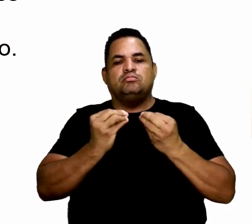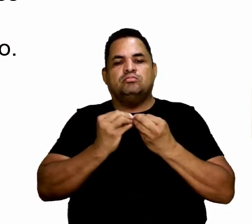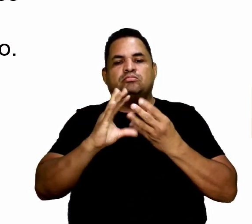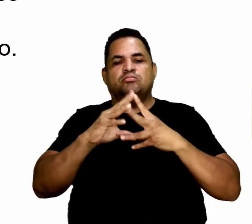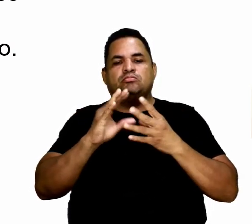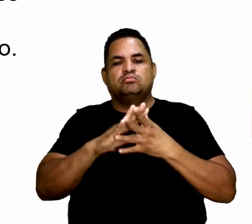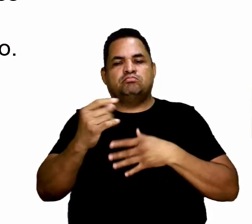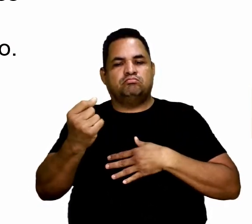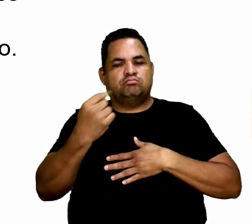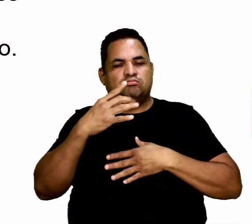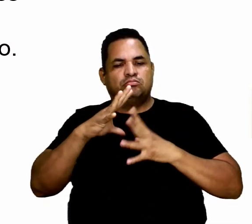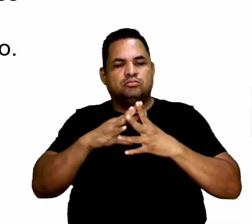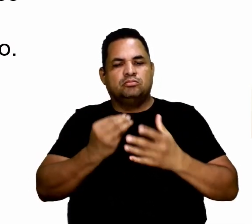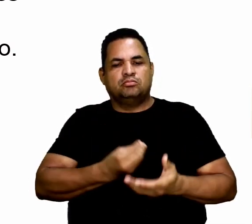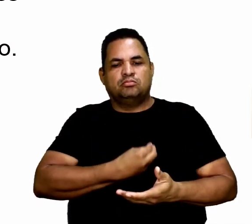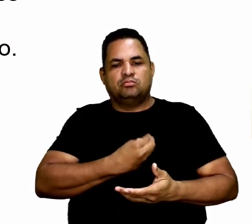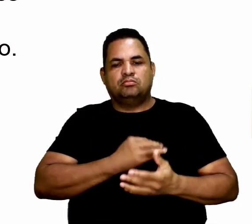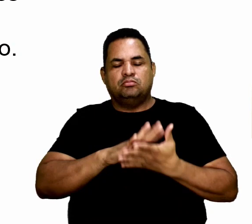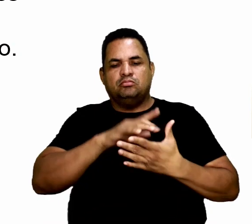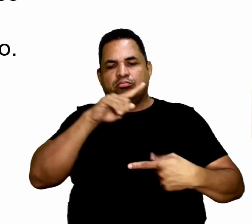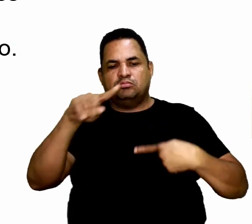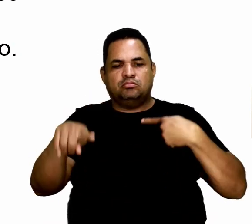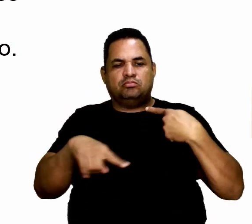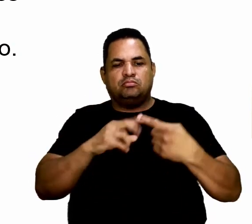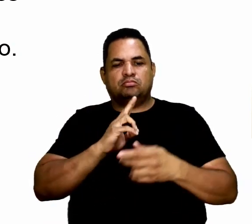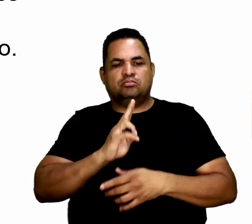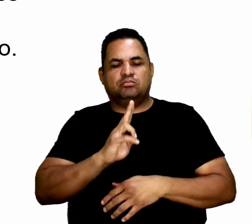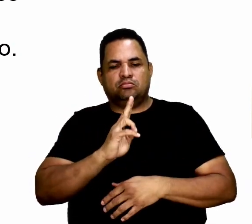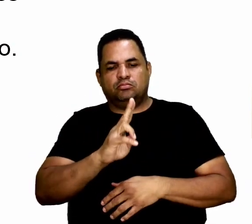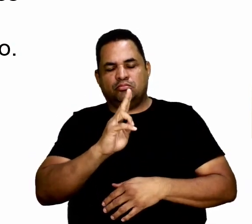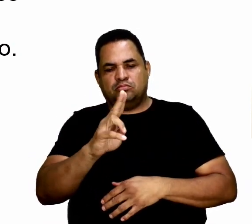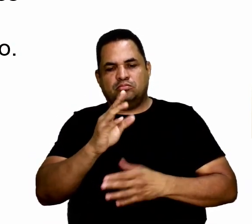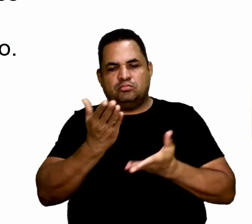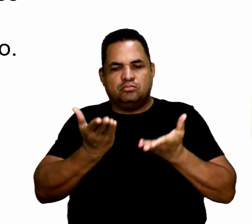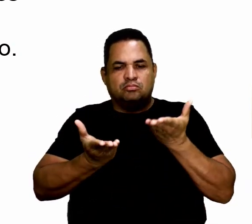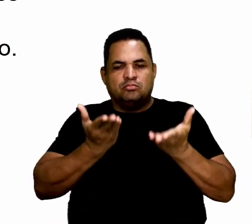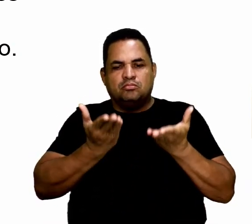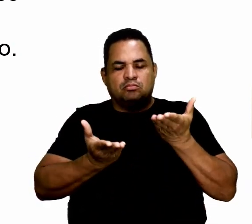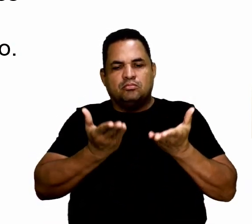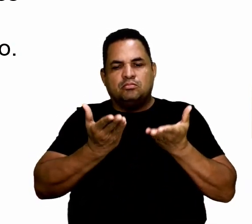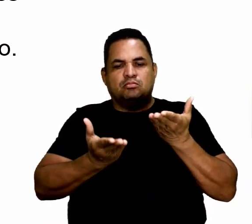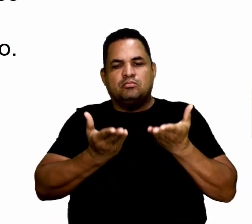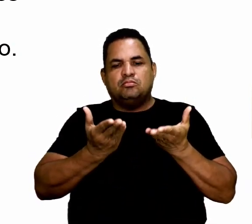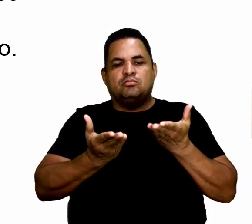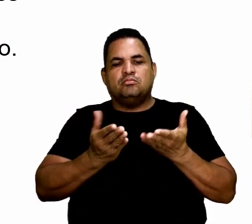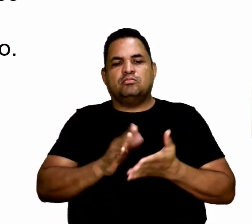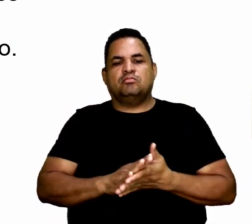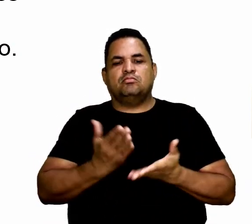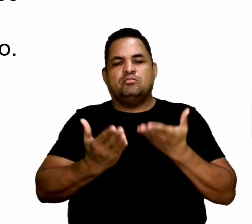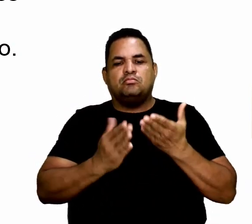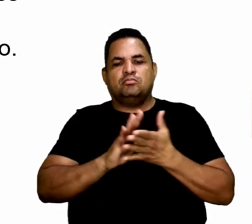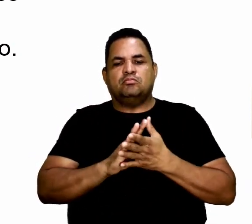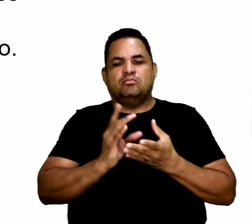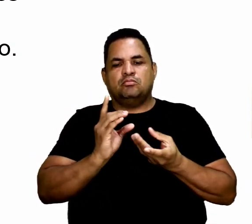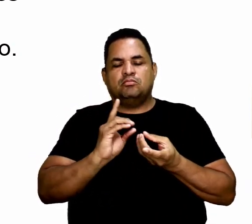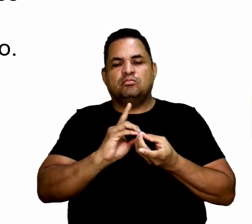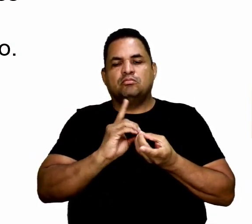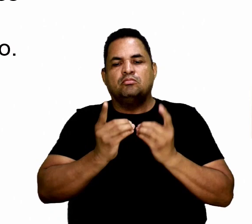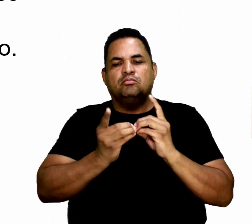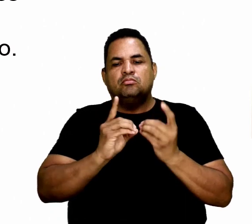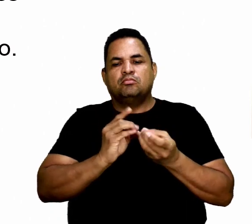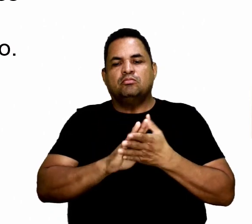seres vivos, com a finalidade de manter a homeostasia, ou seja, o equilíbrio, a